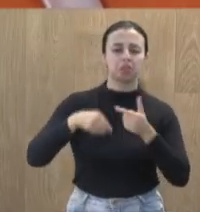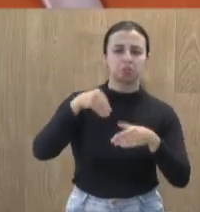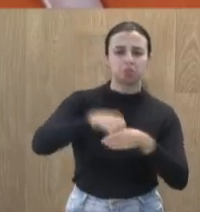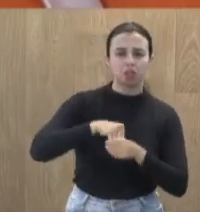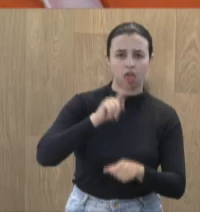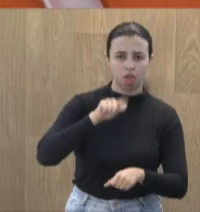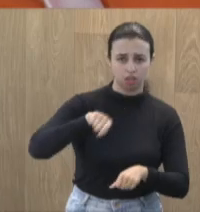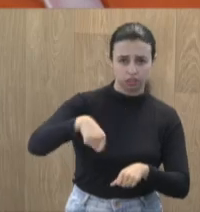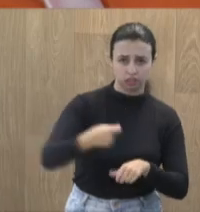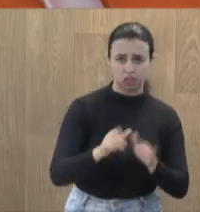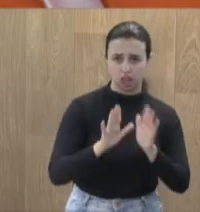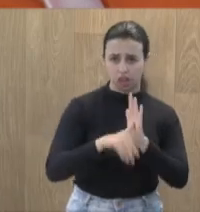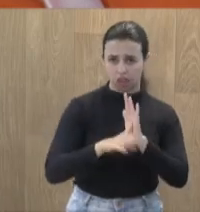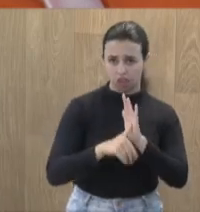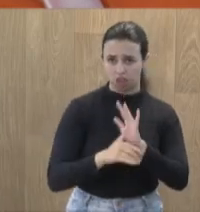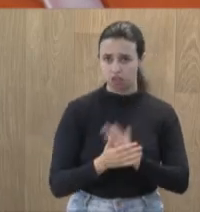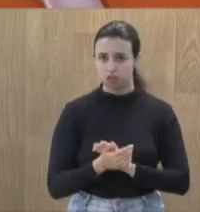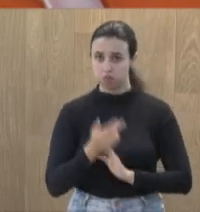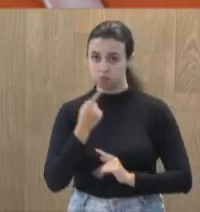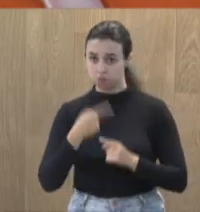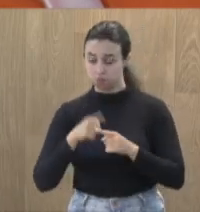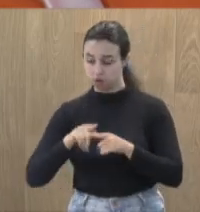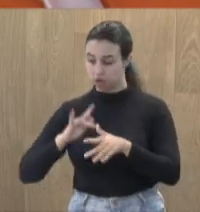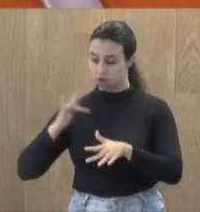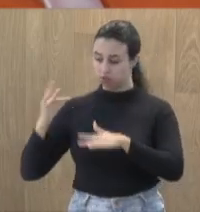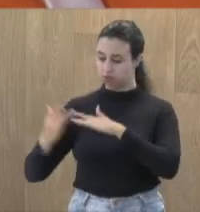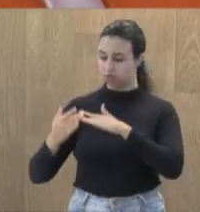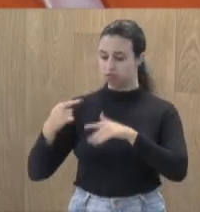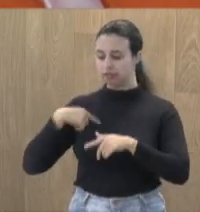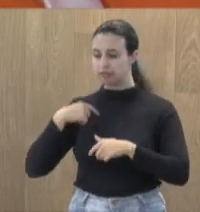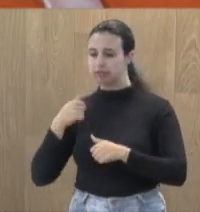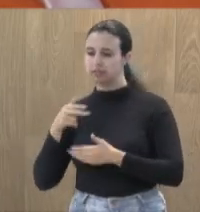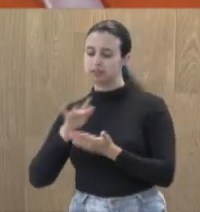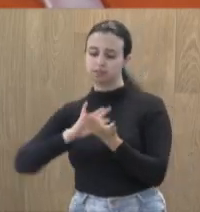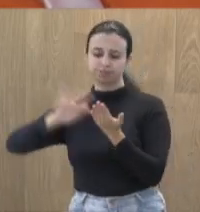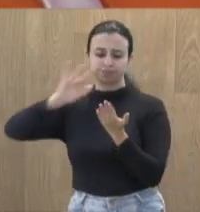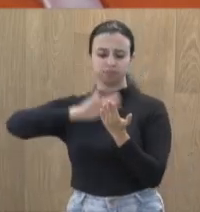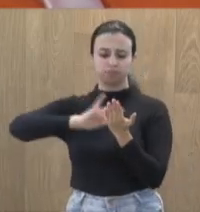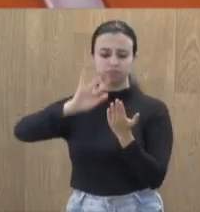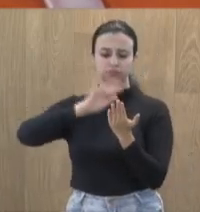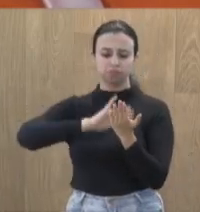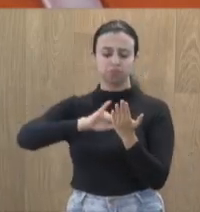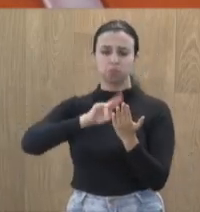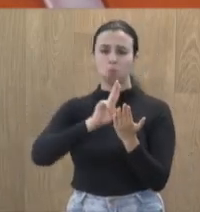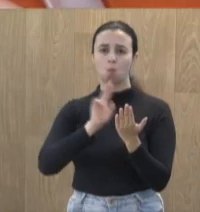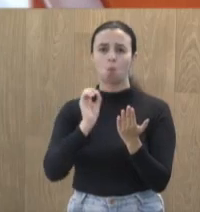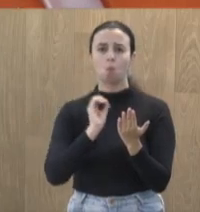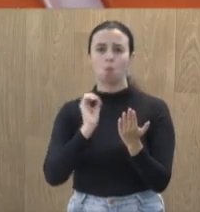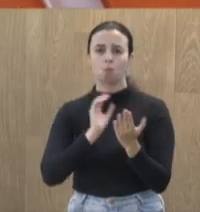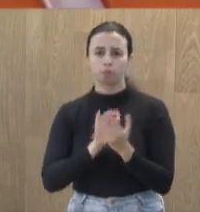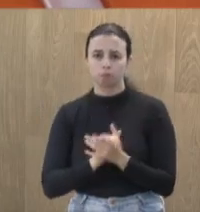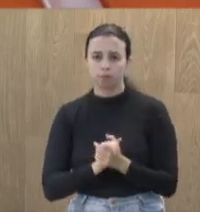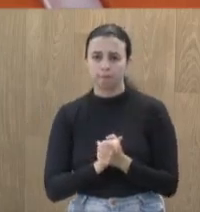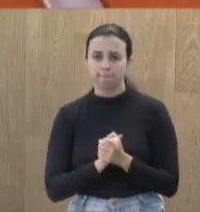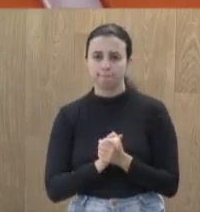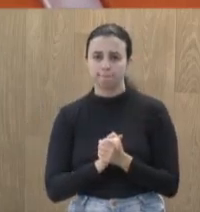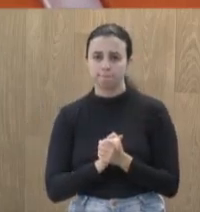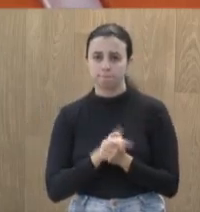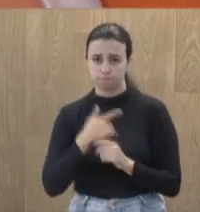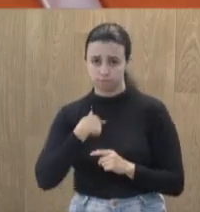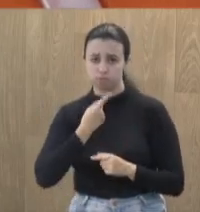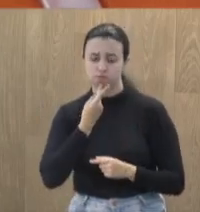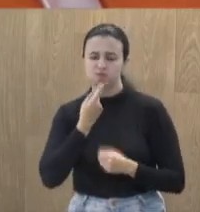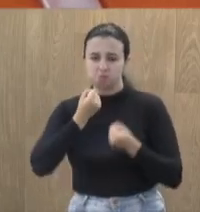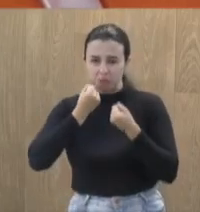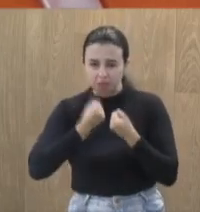Porque na mídia não está claro, não. É pesado a minha fala? É. Mas é porque vocês devem isso à